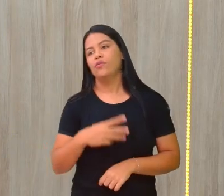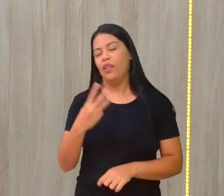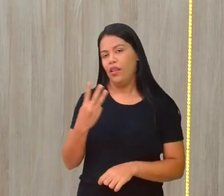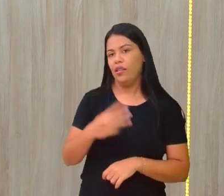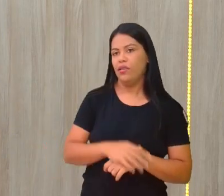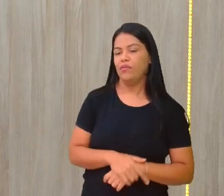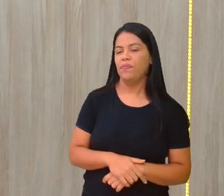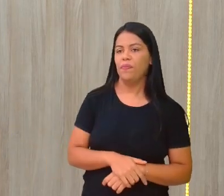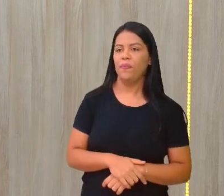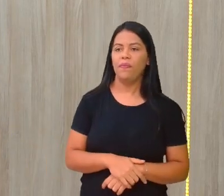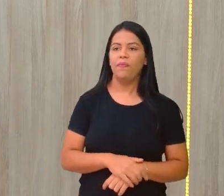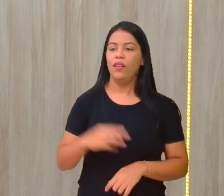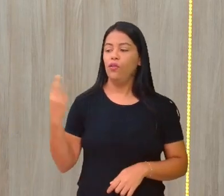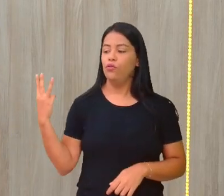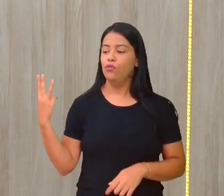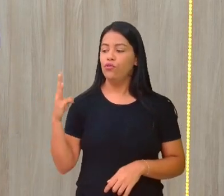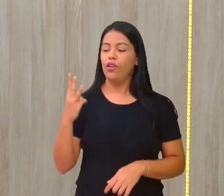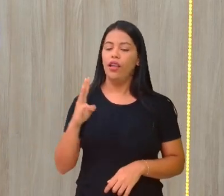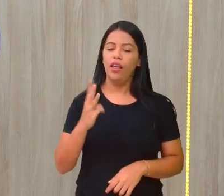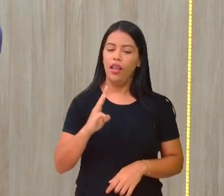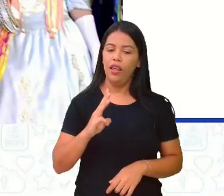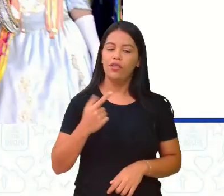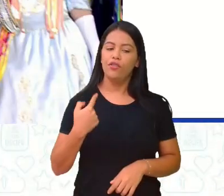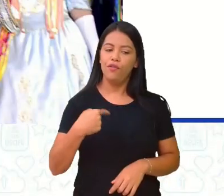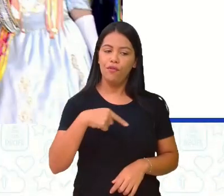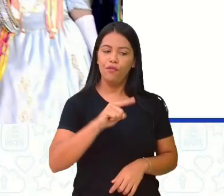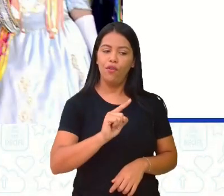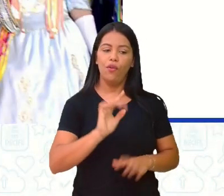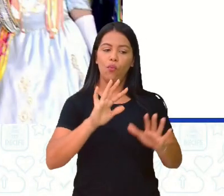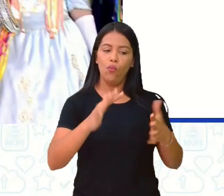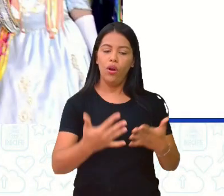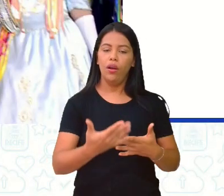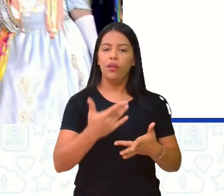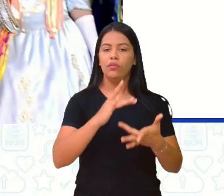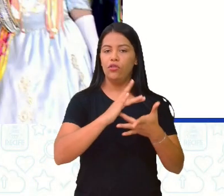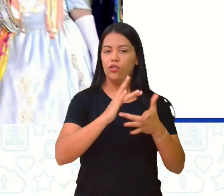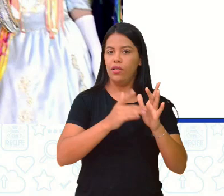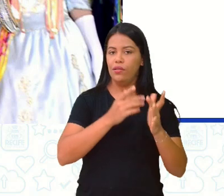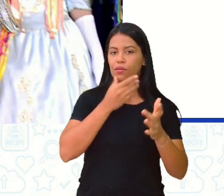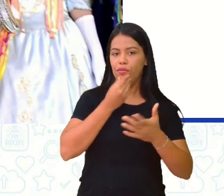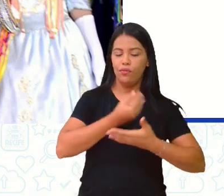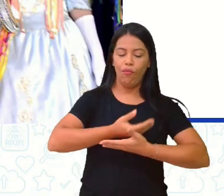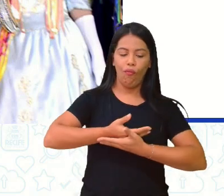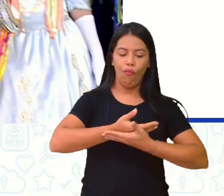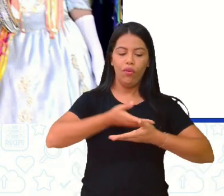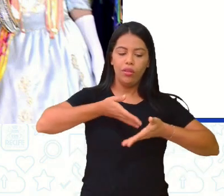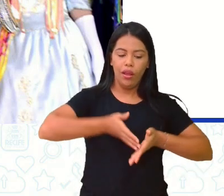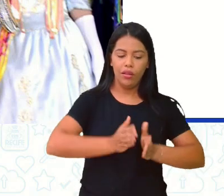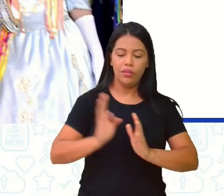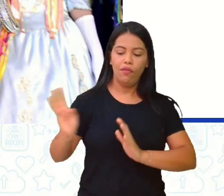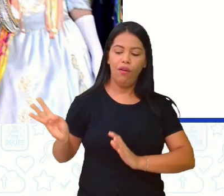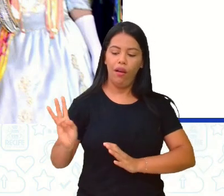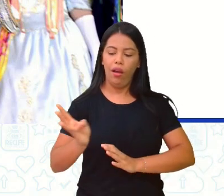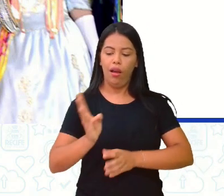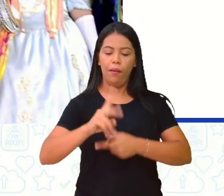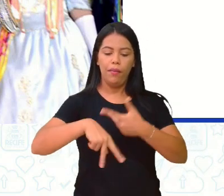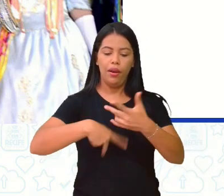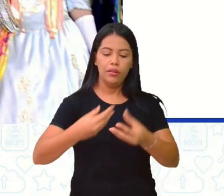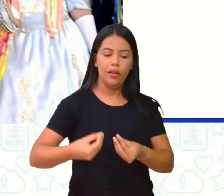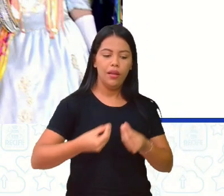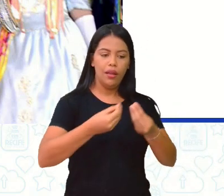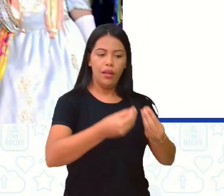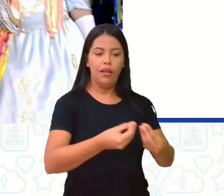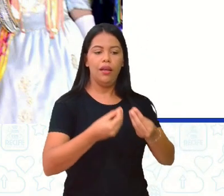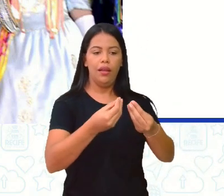foram entregar ao Jesus menino os seus presentes, né? Aí,